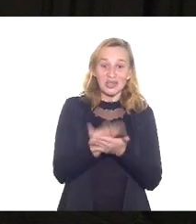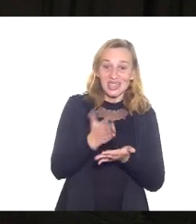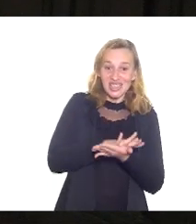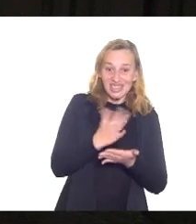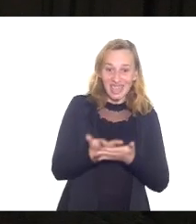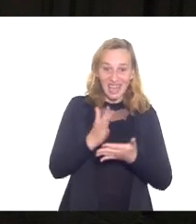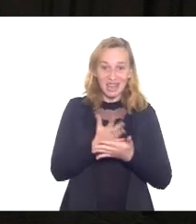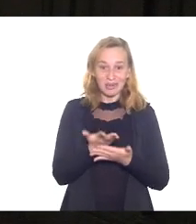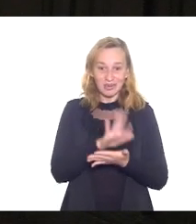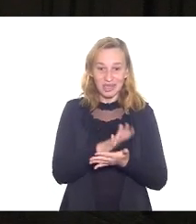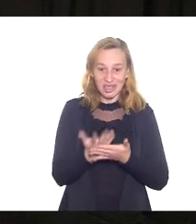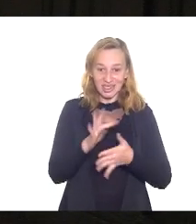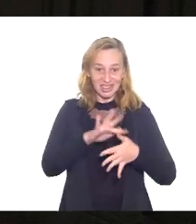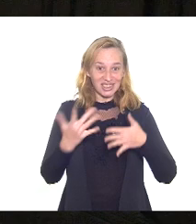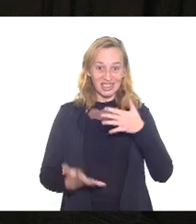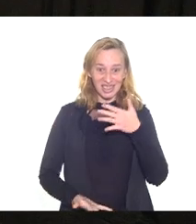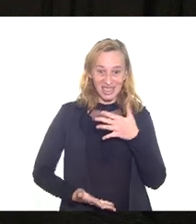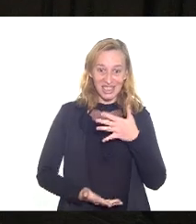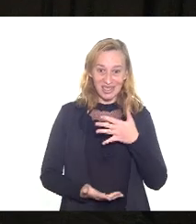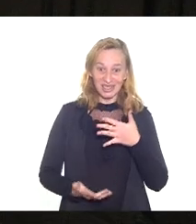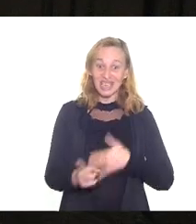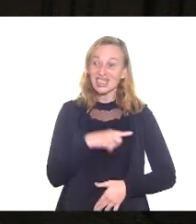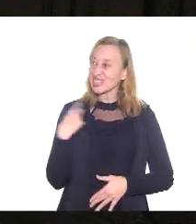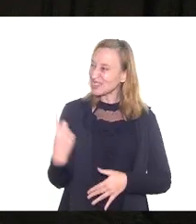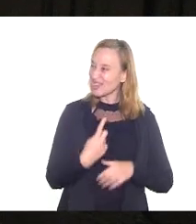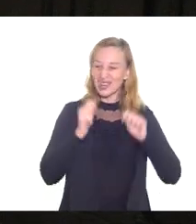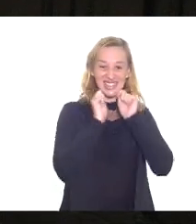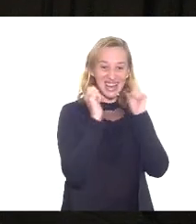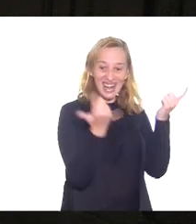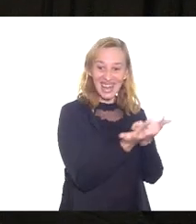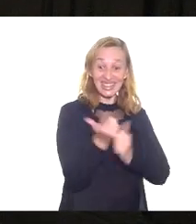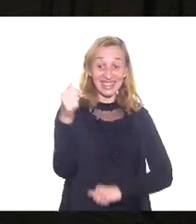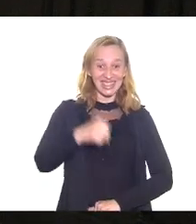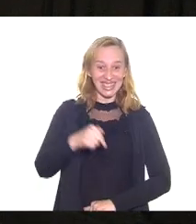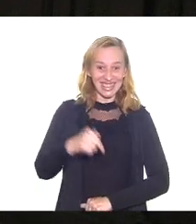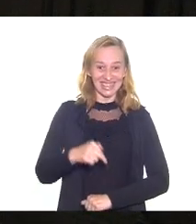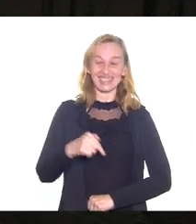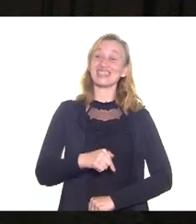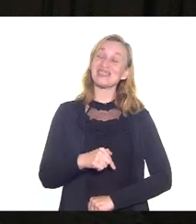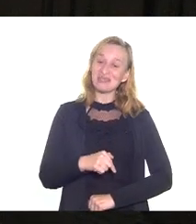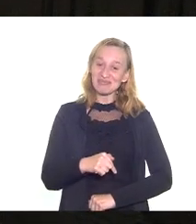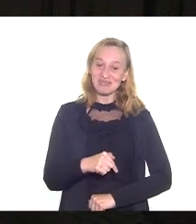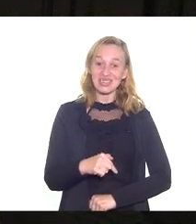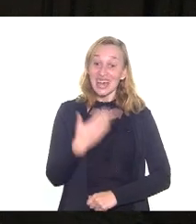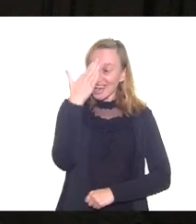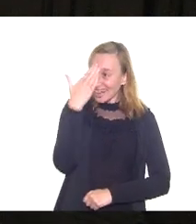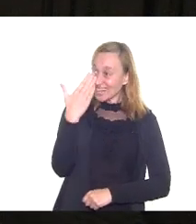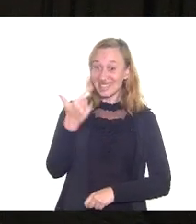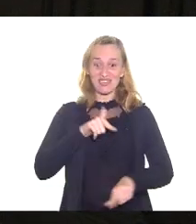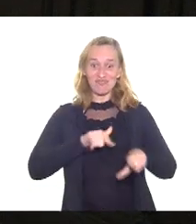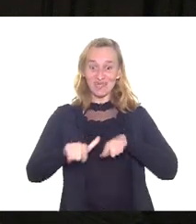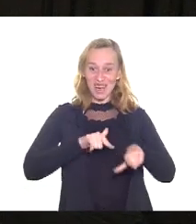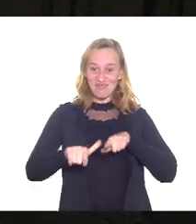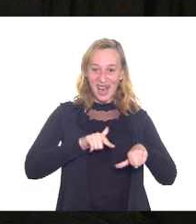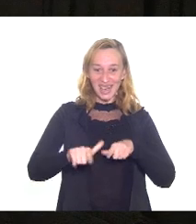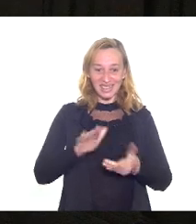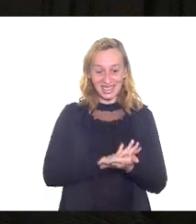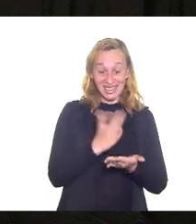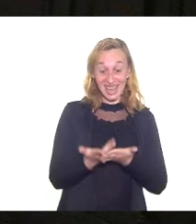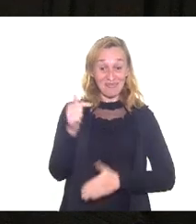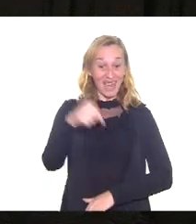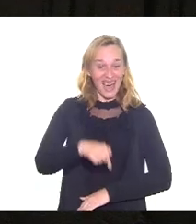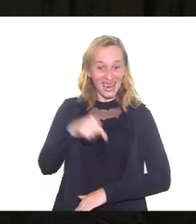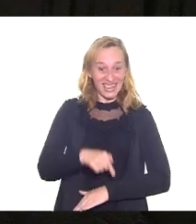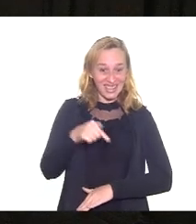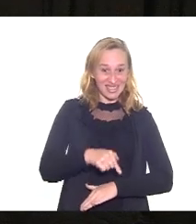as intérpretes que fazem as interpretações das nossas sessões plenárias aqui na Assembleia Legislativa, agradecer o trabalho das intérpretes aqui